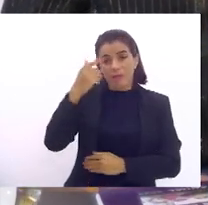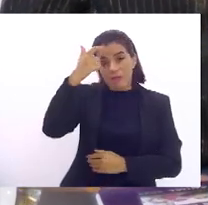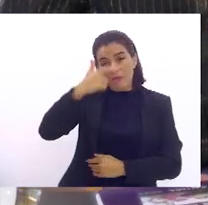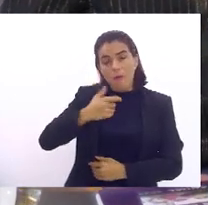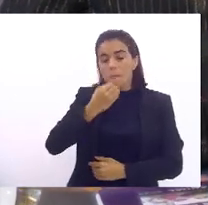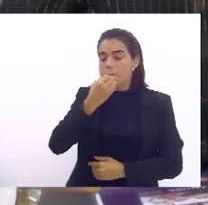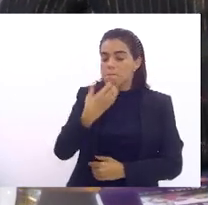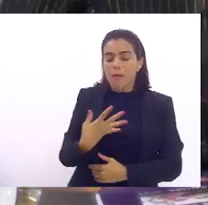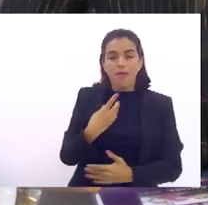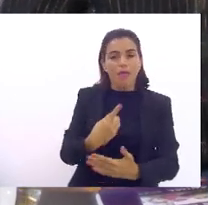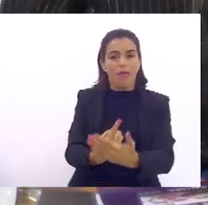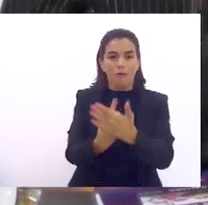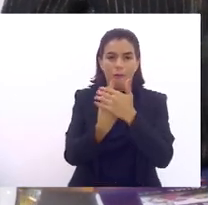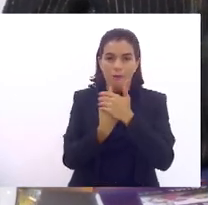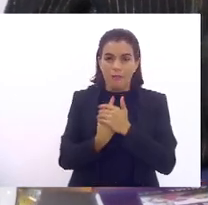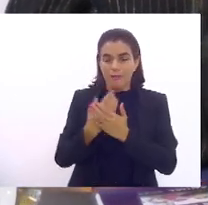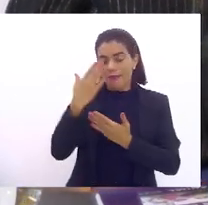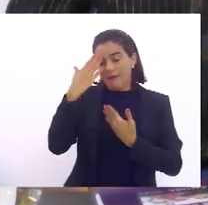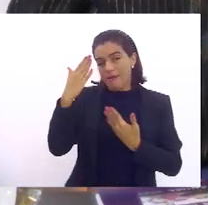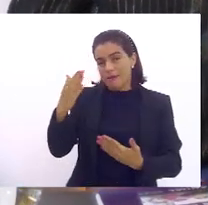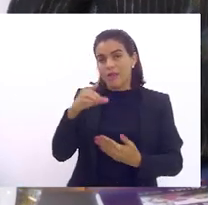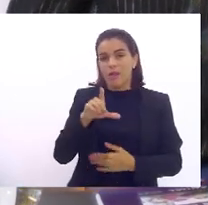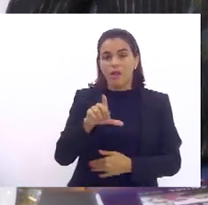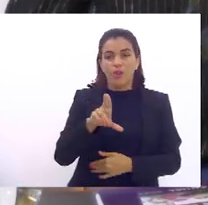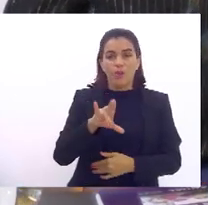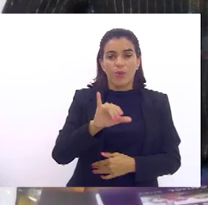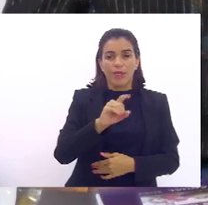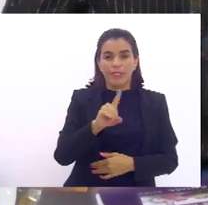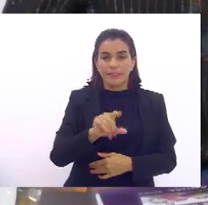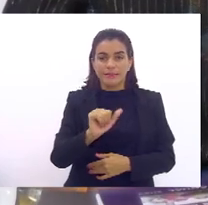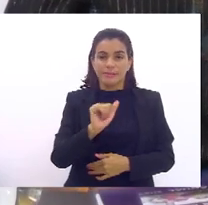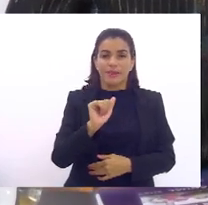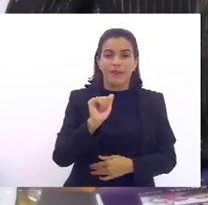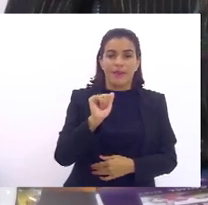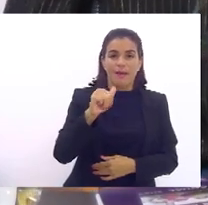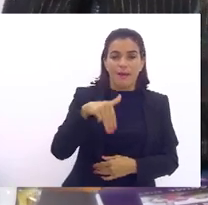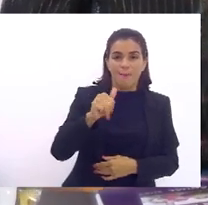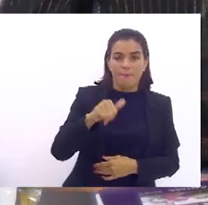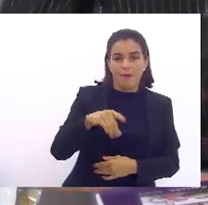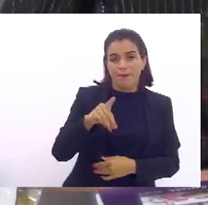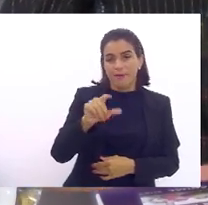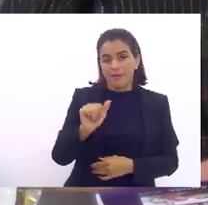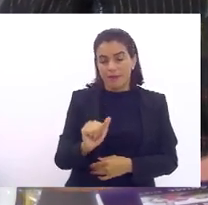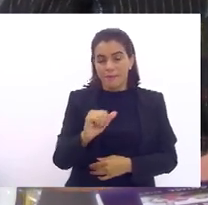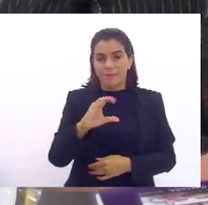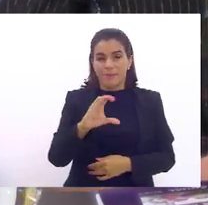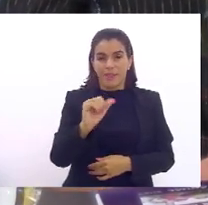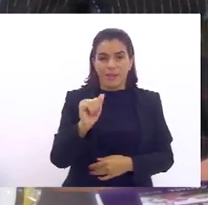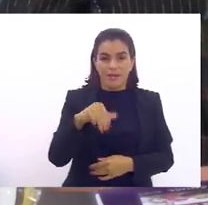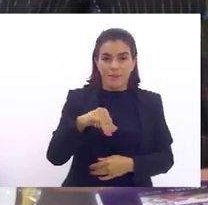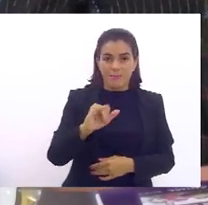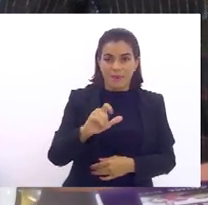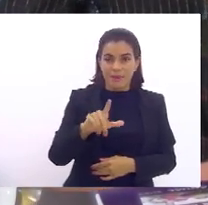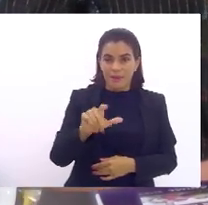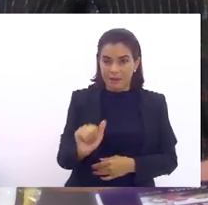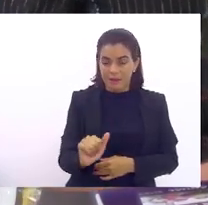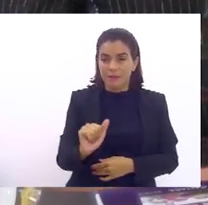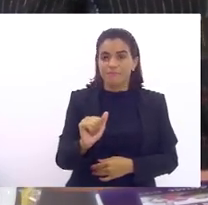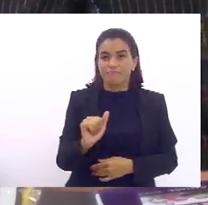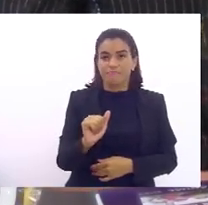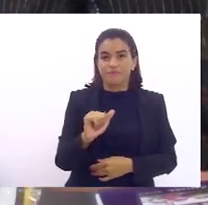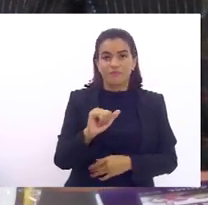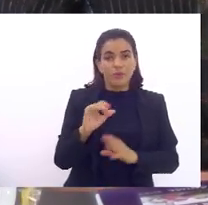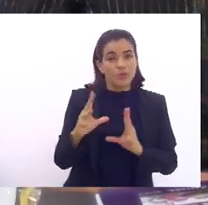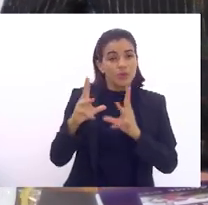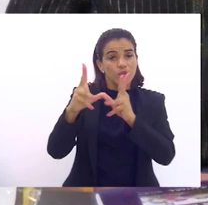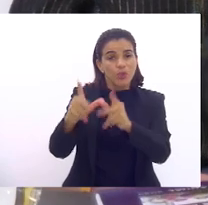Luisa a Amanda a Camila a Rane a todas que me acolheram com tanto carinho tanto que nós